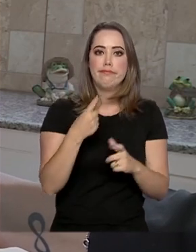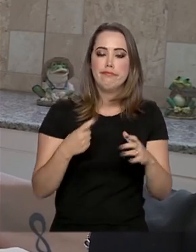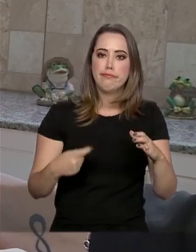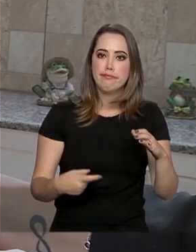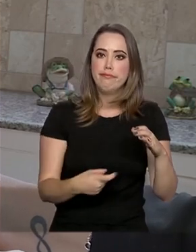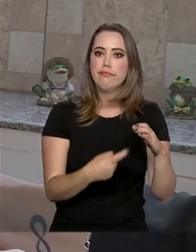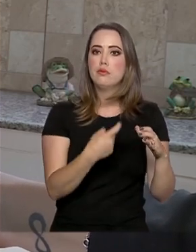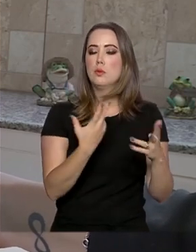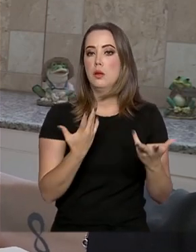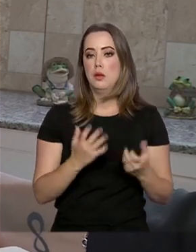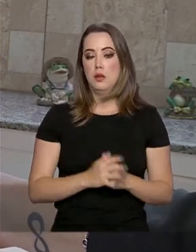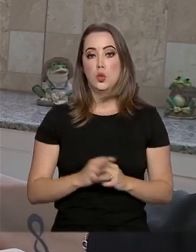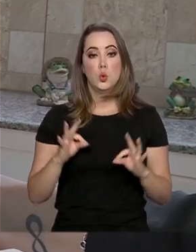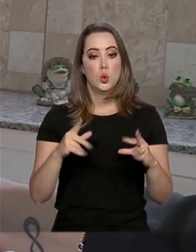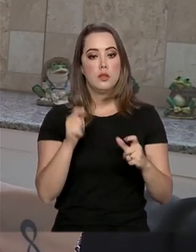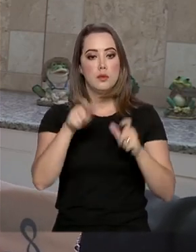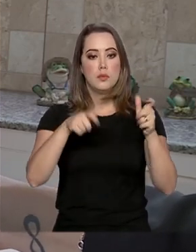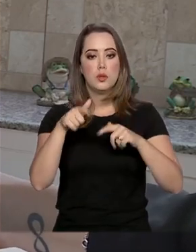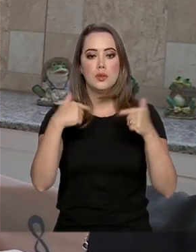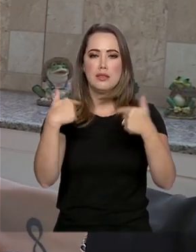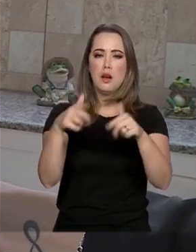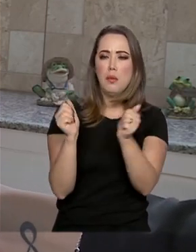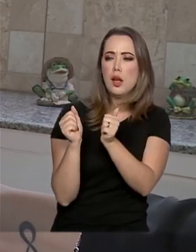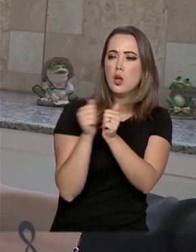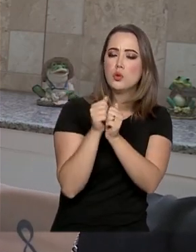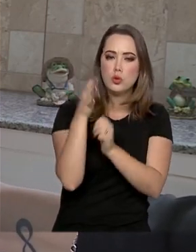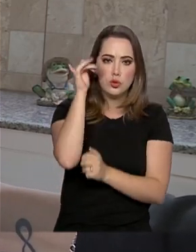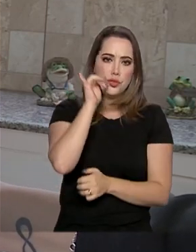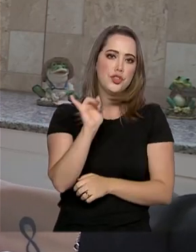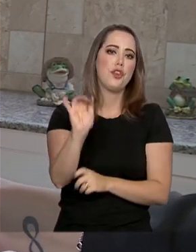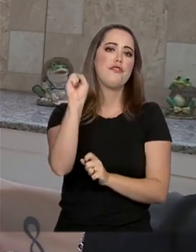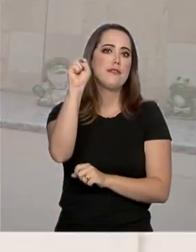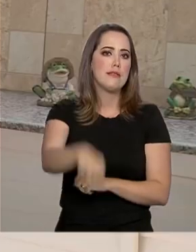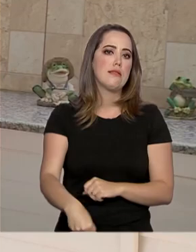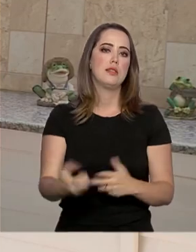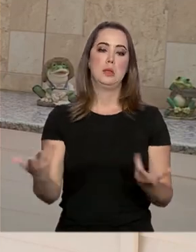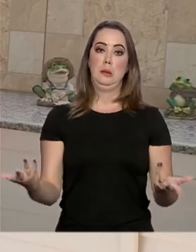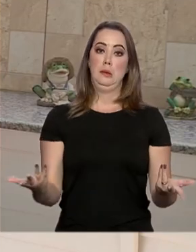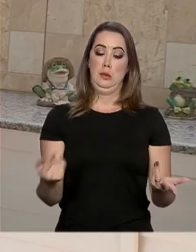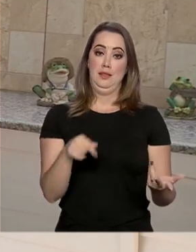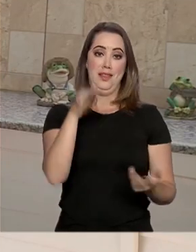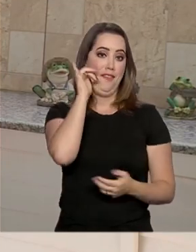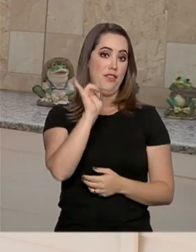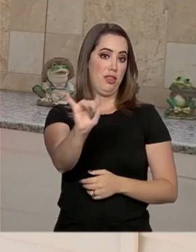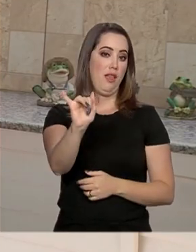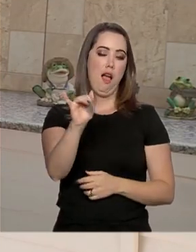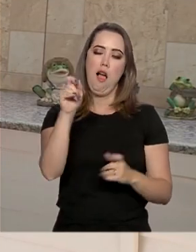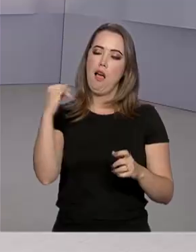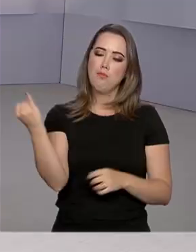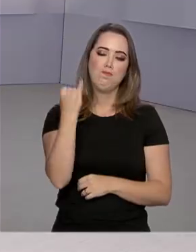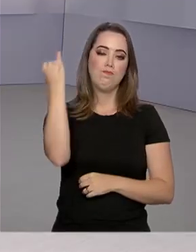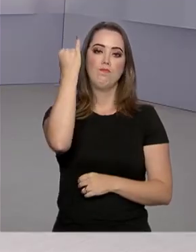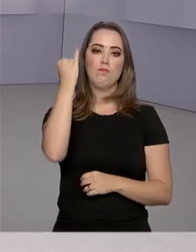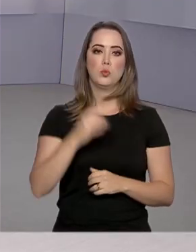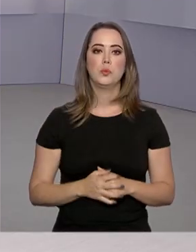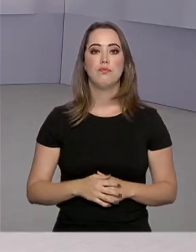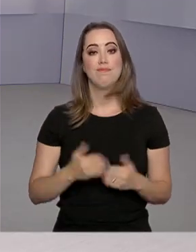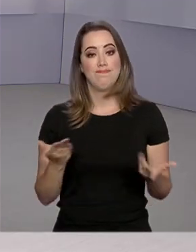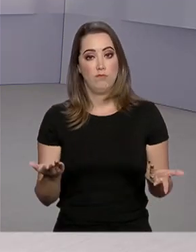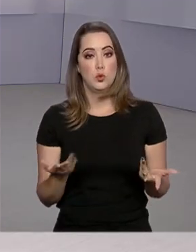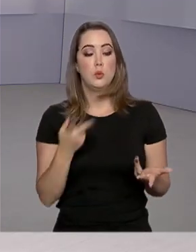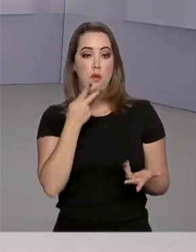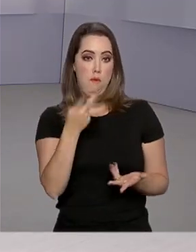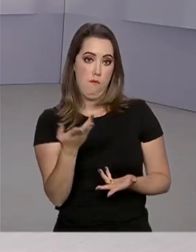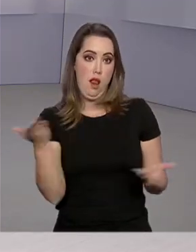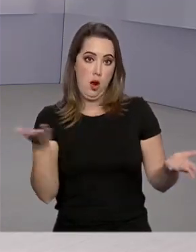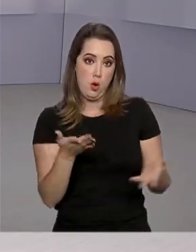mundo fazendo um trabalho de formiguinha, a gente combate isso, sabe? A prevenção é tudo, gente. É isso mesmo.